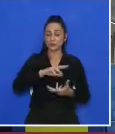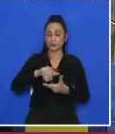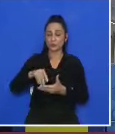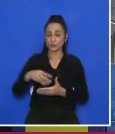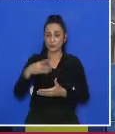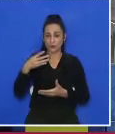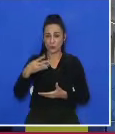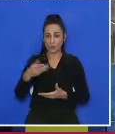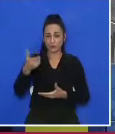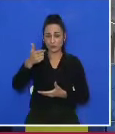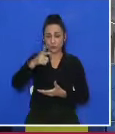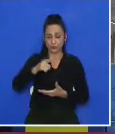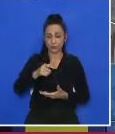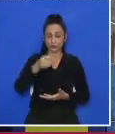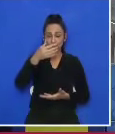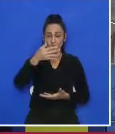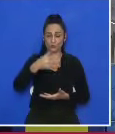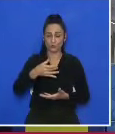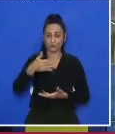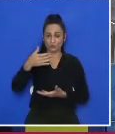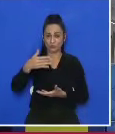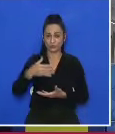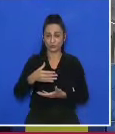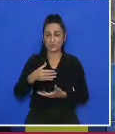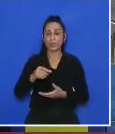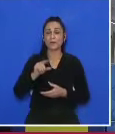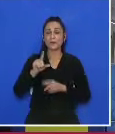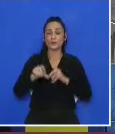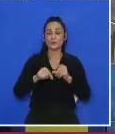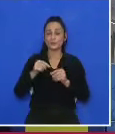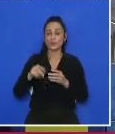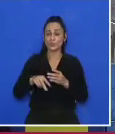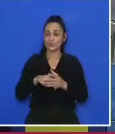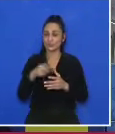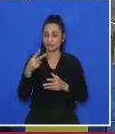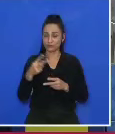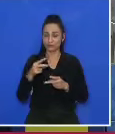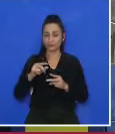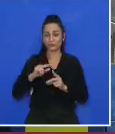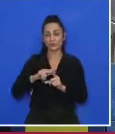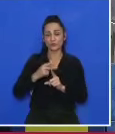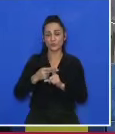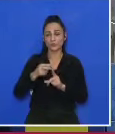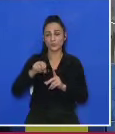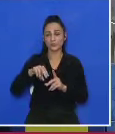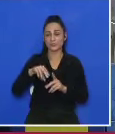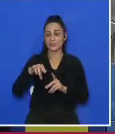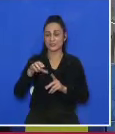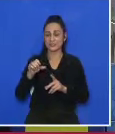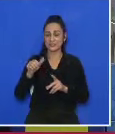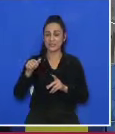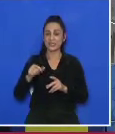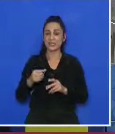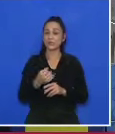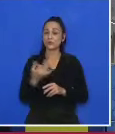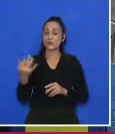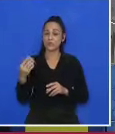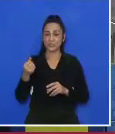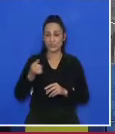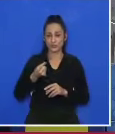número 4, ou seja, do mesmo globo, para a realização do segundo sorteio da dupla cena, que possui o mesmo universo de